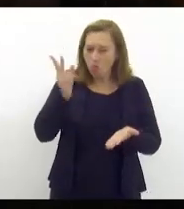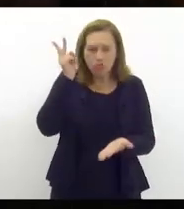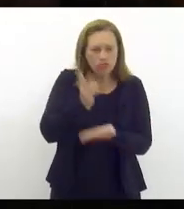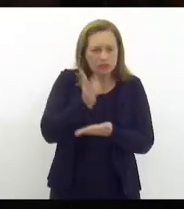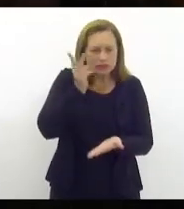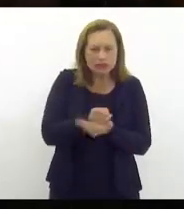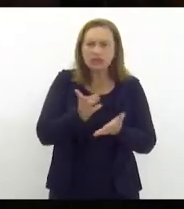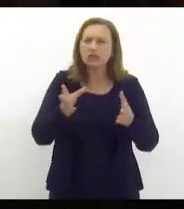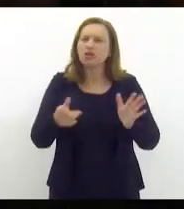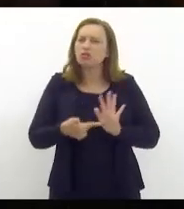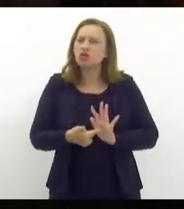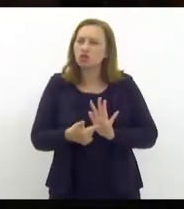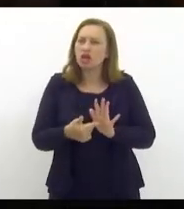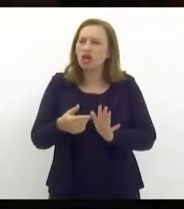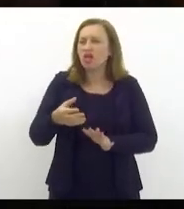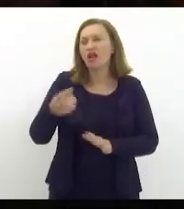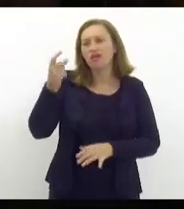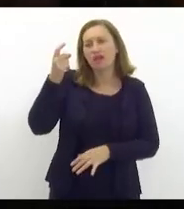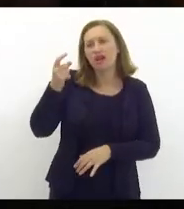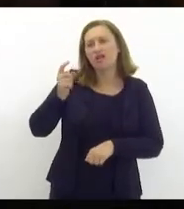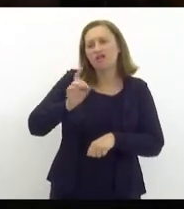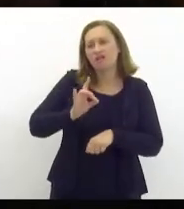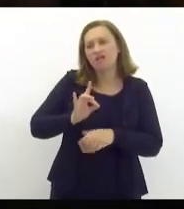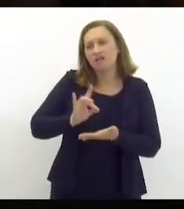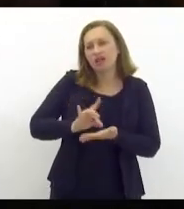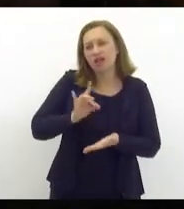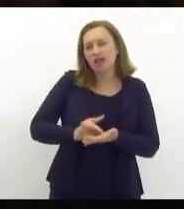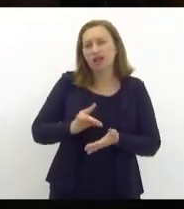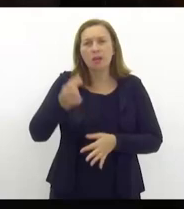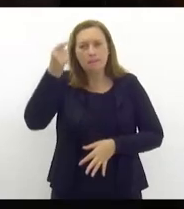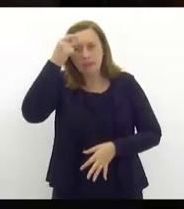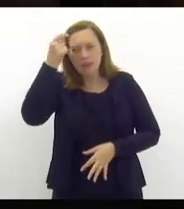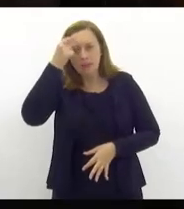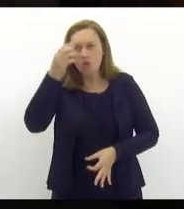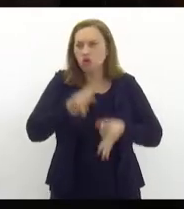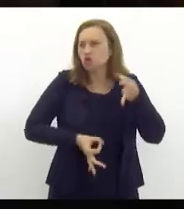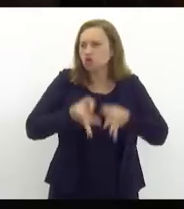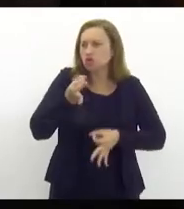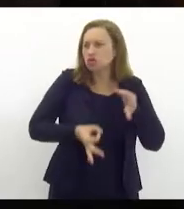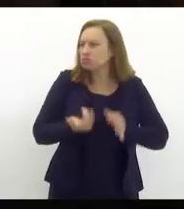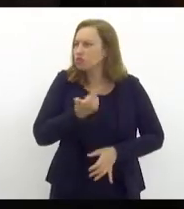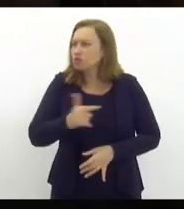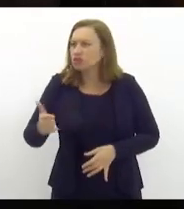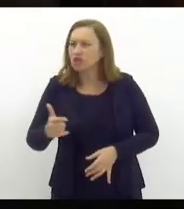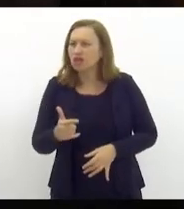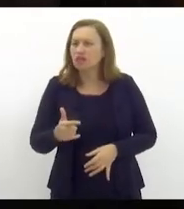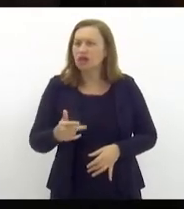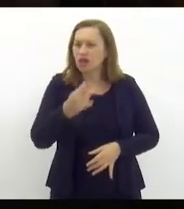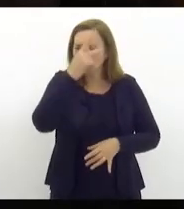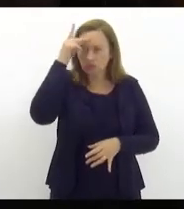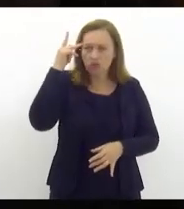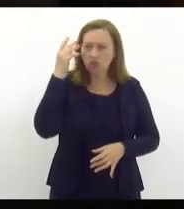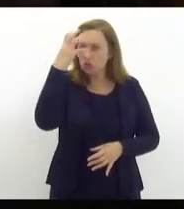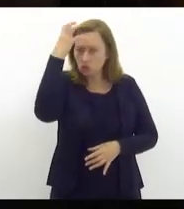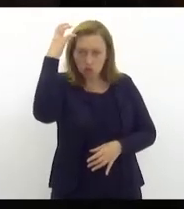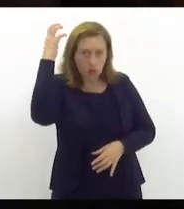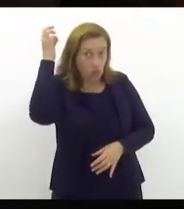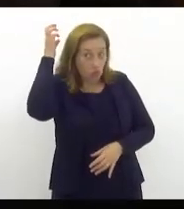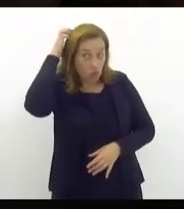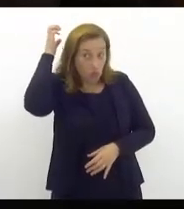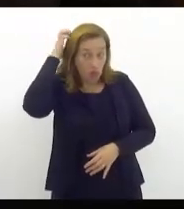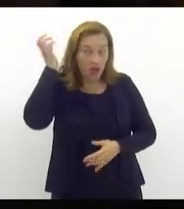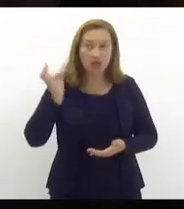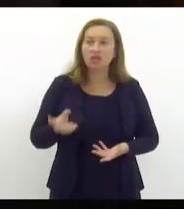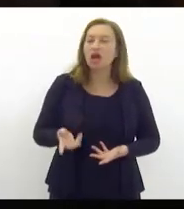Comissão da Verdade, Memória e Justiça, a gente sequer teve as pessoas responsabilizadas, pessoas